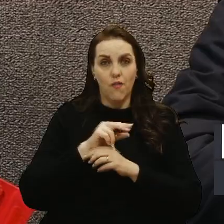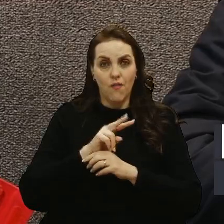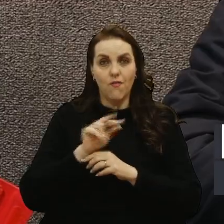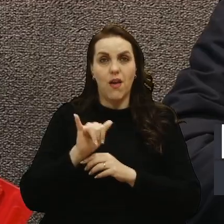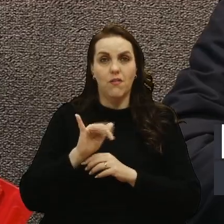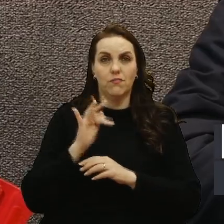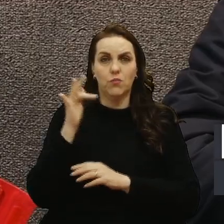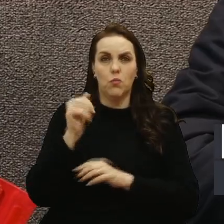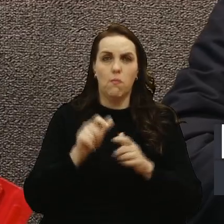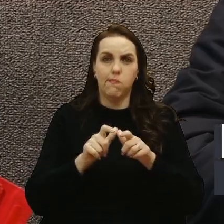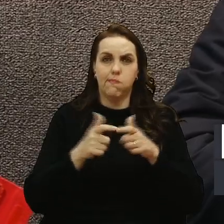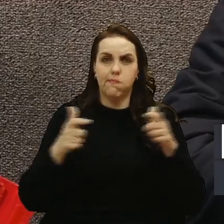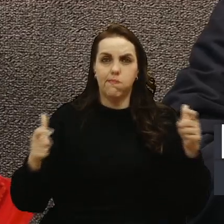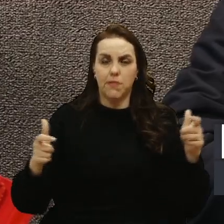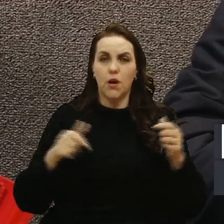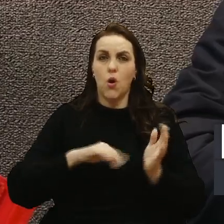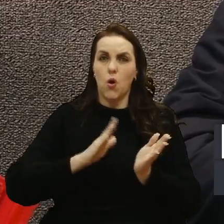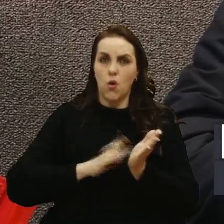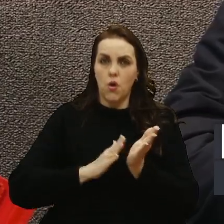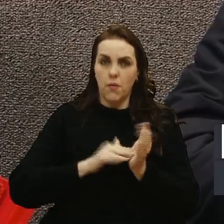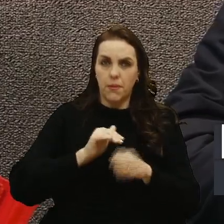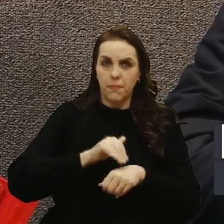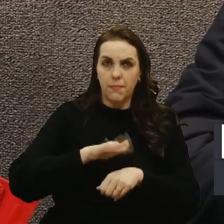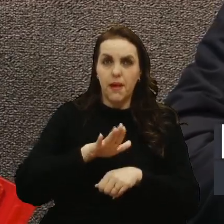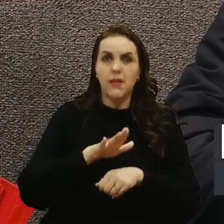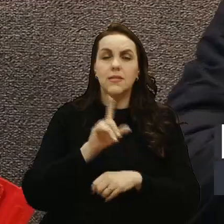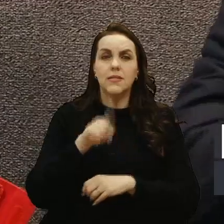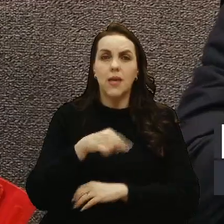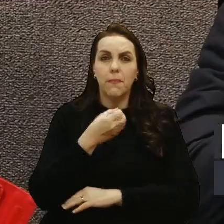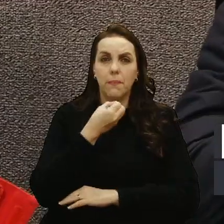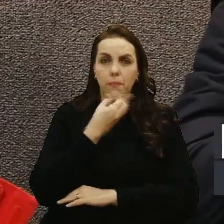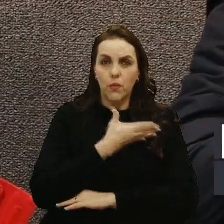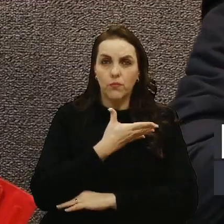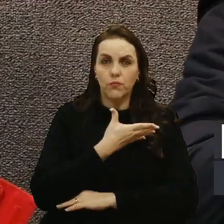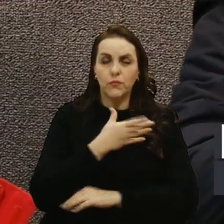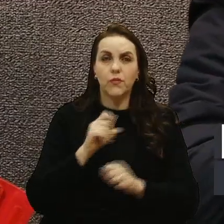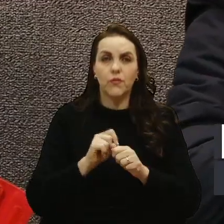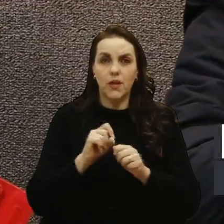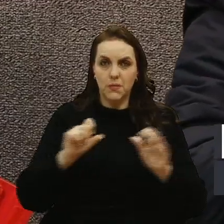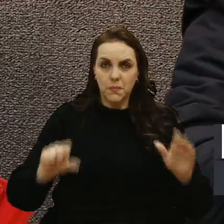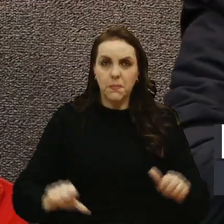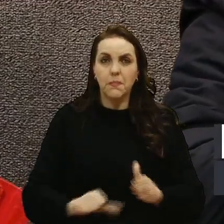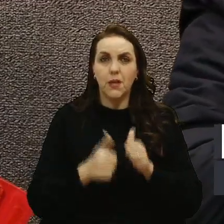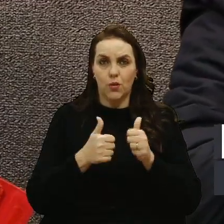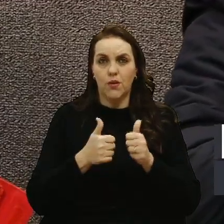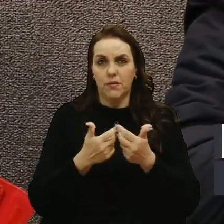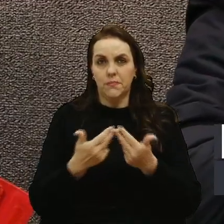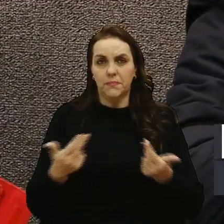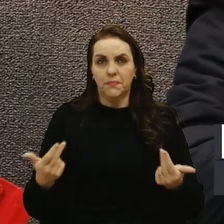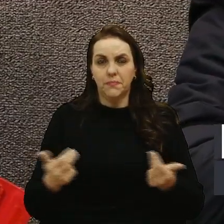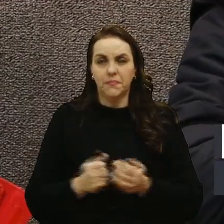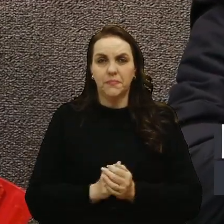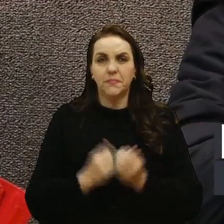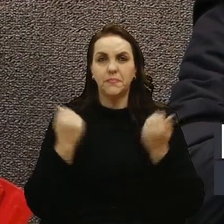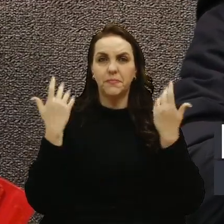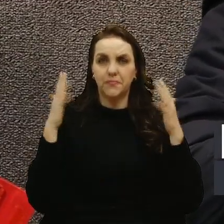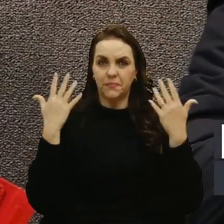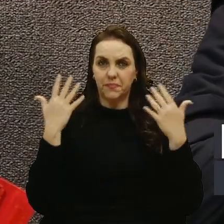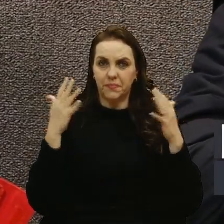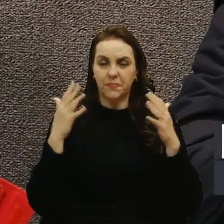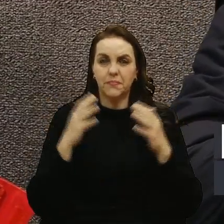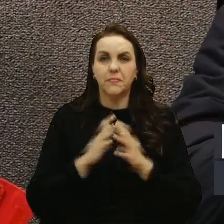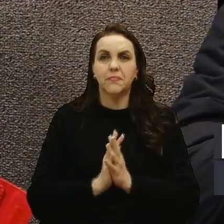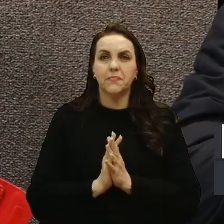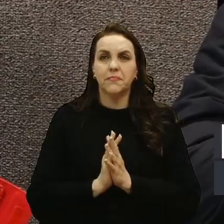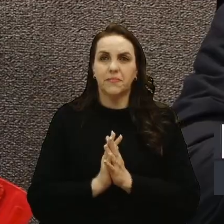sociedade cobrando muito mais, e isso é bom, isso faz a gente melhorar. Então, parabéns, logo, logo